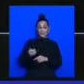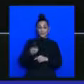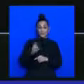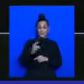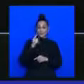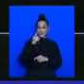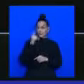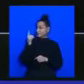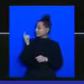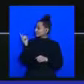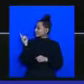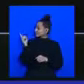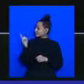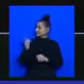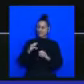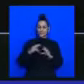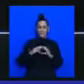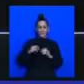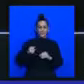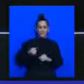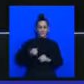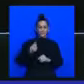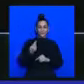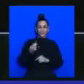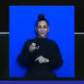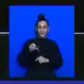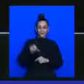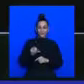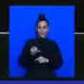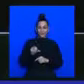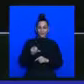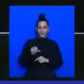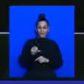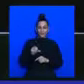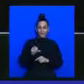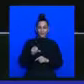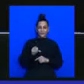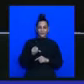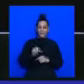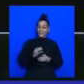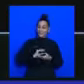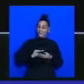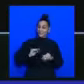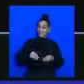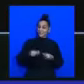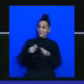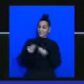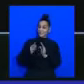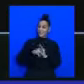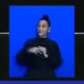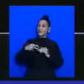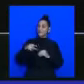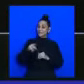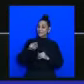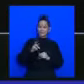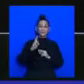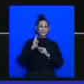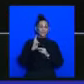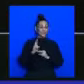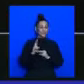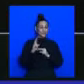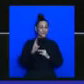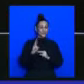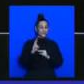R$1.400.000. Vem chegando mais uma bola. 29. Bola 29. Esse prêmio pode ser seu. Fica na